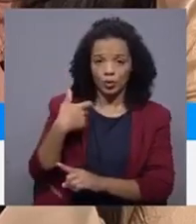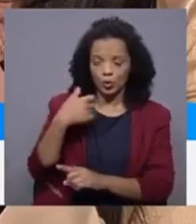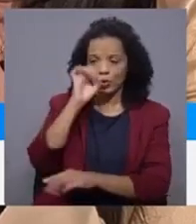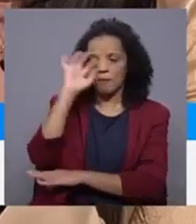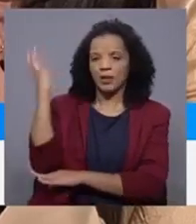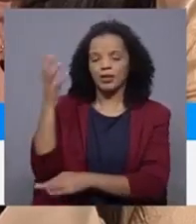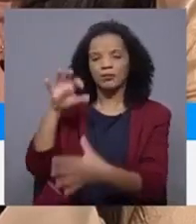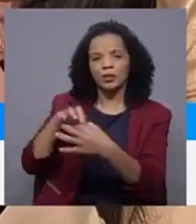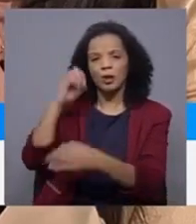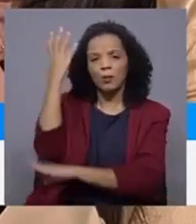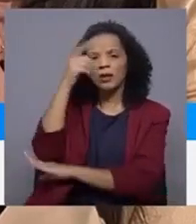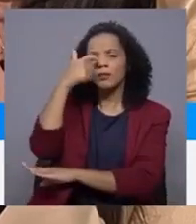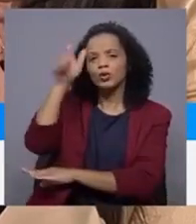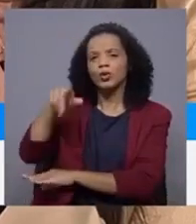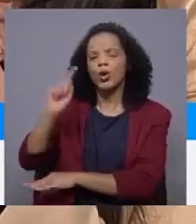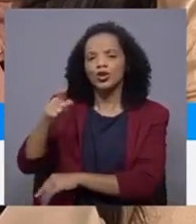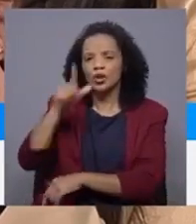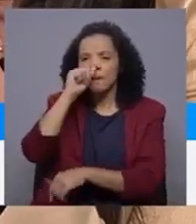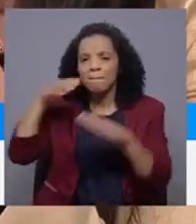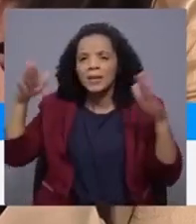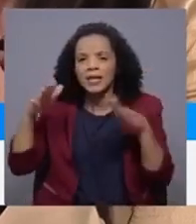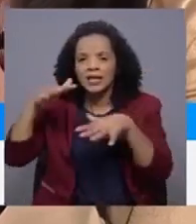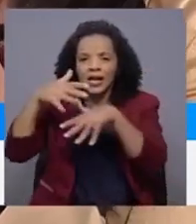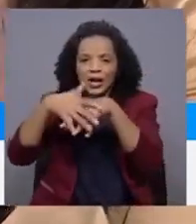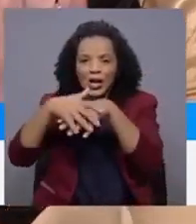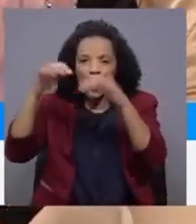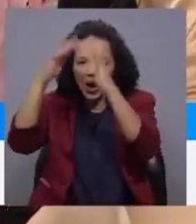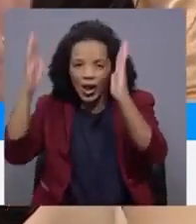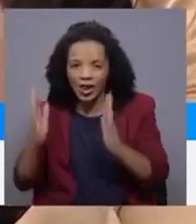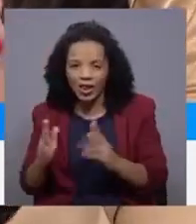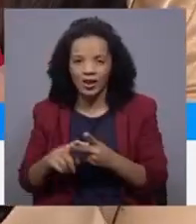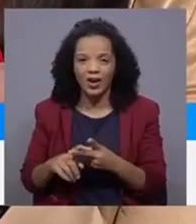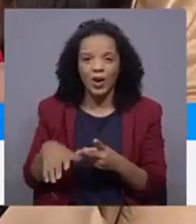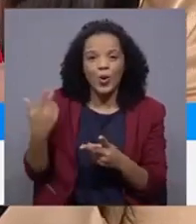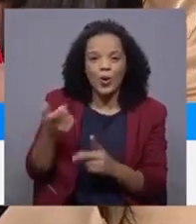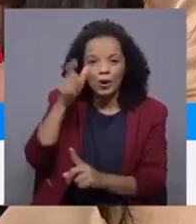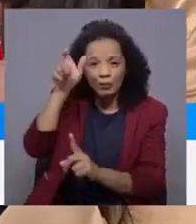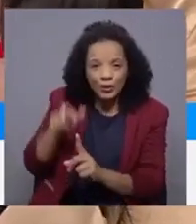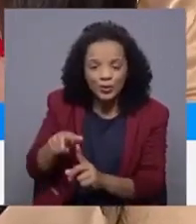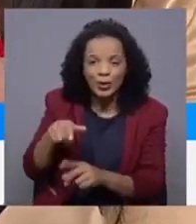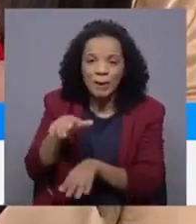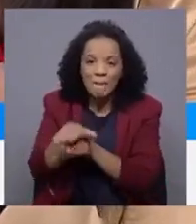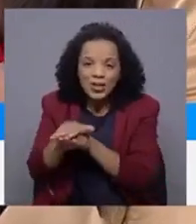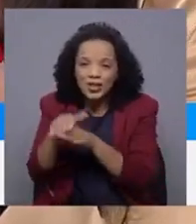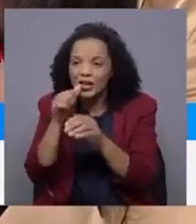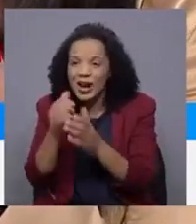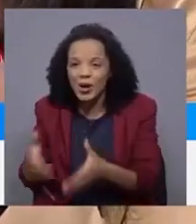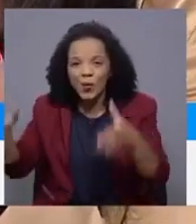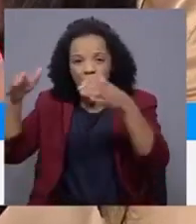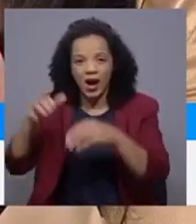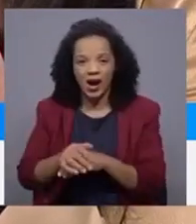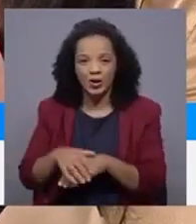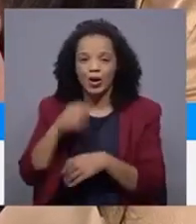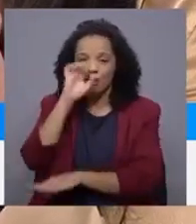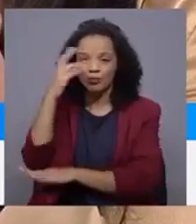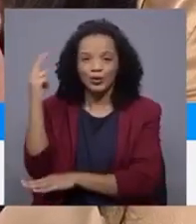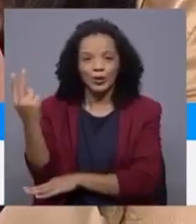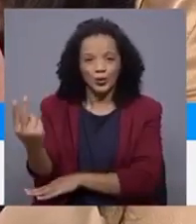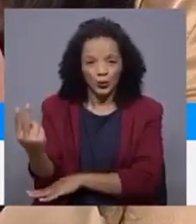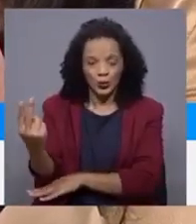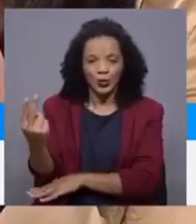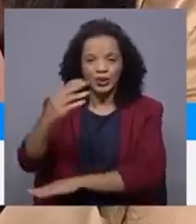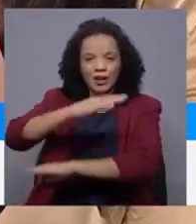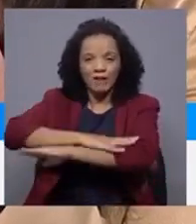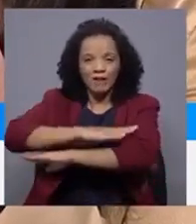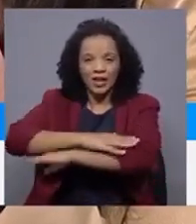PAN, é aquela pessoa que tem um periquito numa gaiola, ou aquela pessoa que tem o peixinho no aquário, ou tem duas orquídeas na marquise, mas não são.